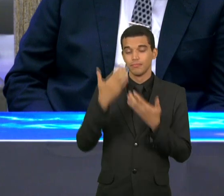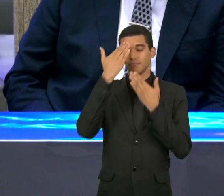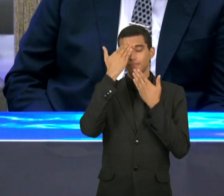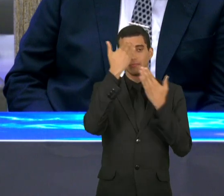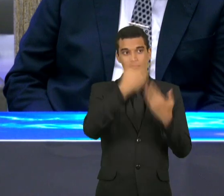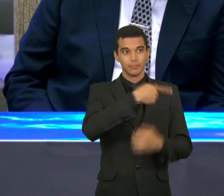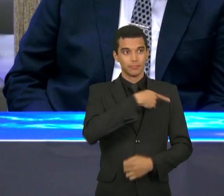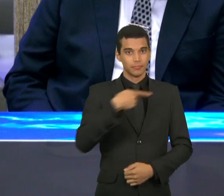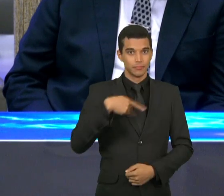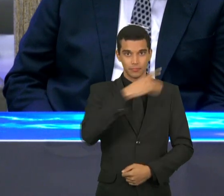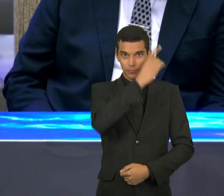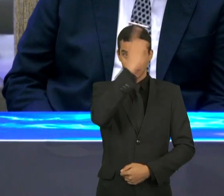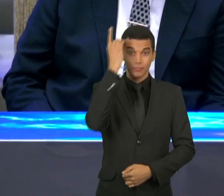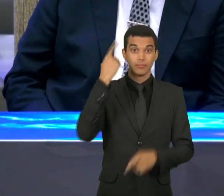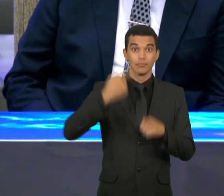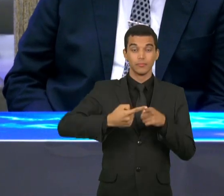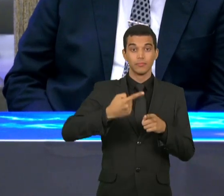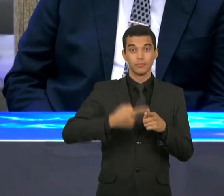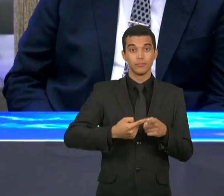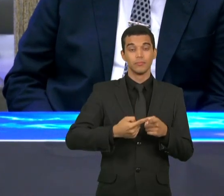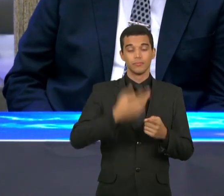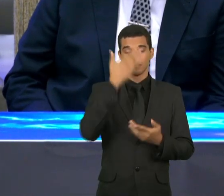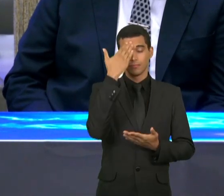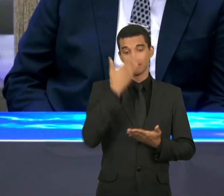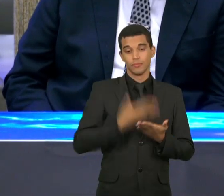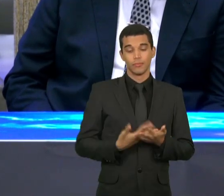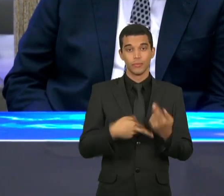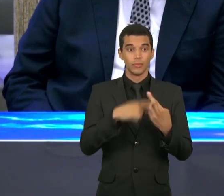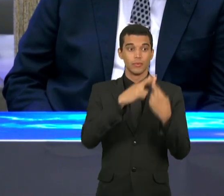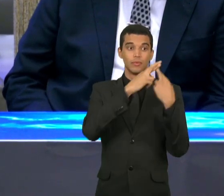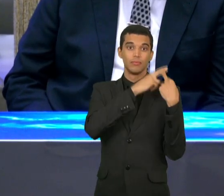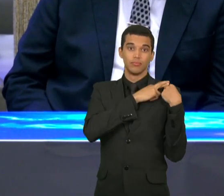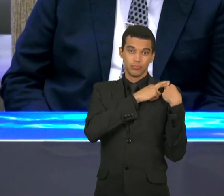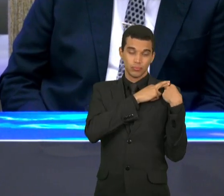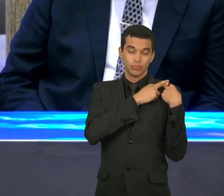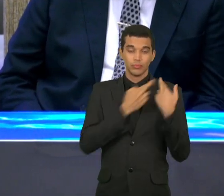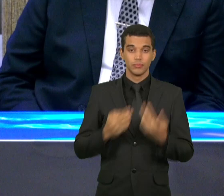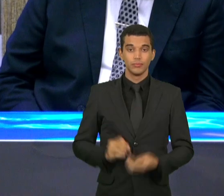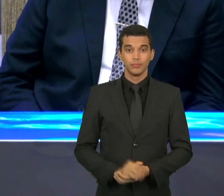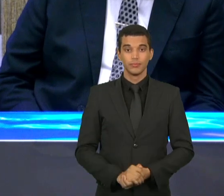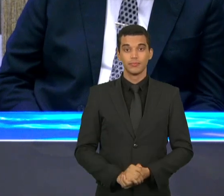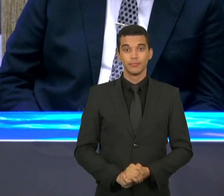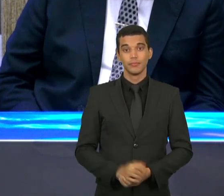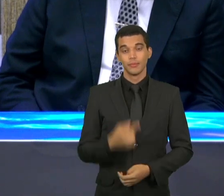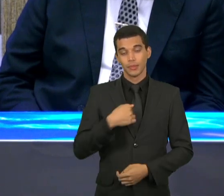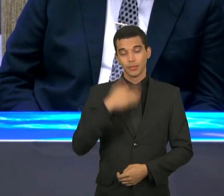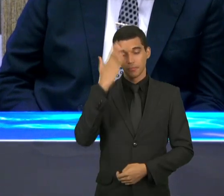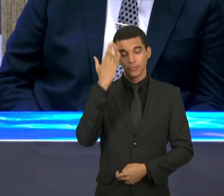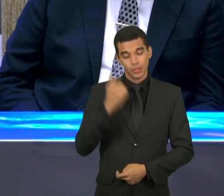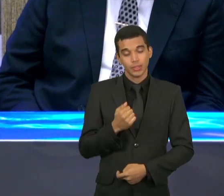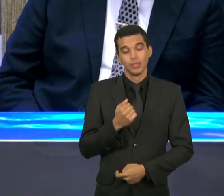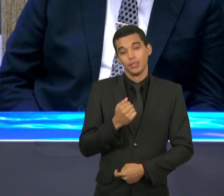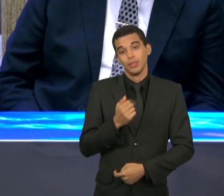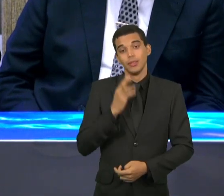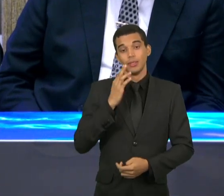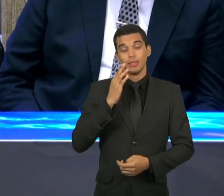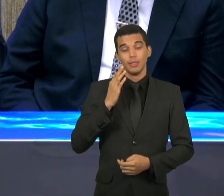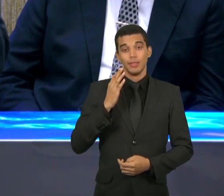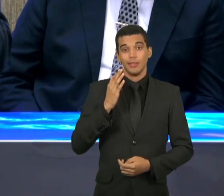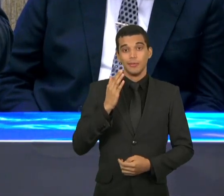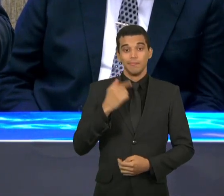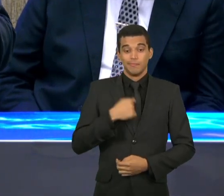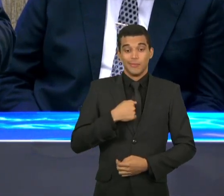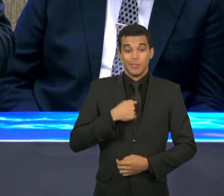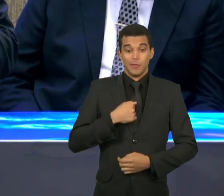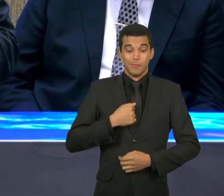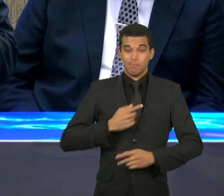pastor presidente por nos confiar esta responsabilidade, apesar de que sei que não